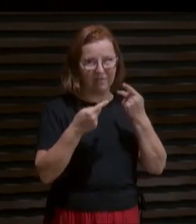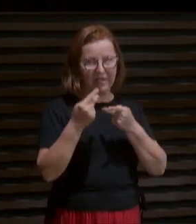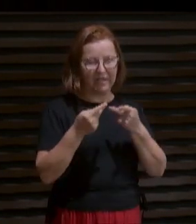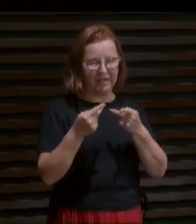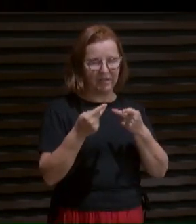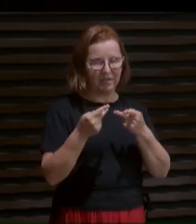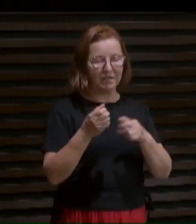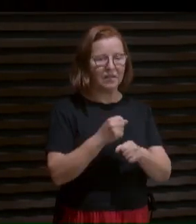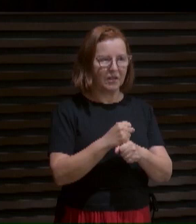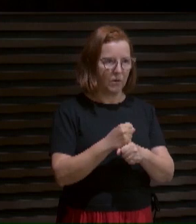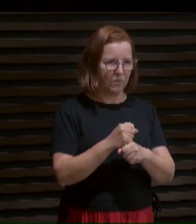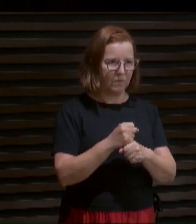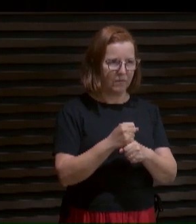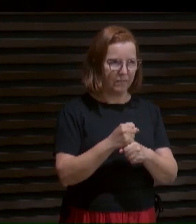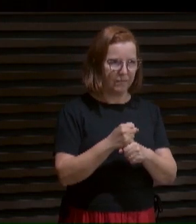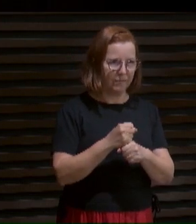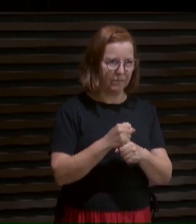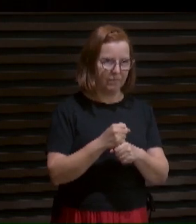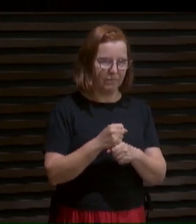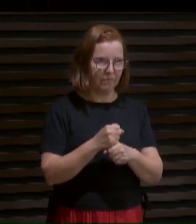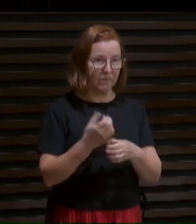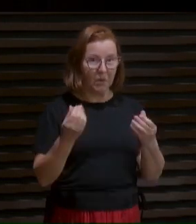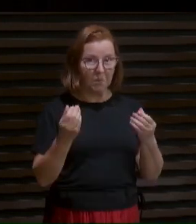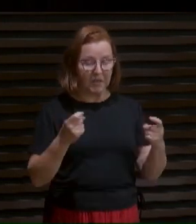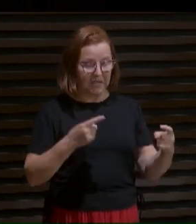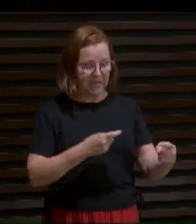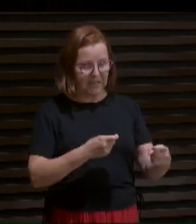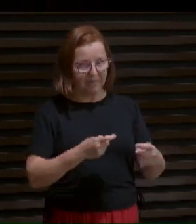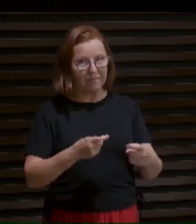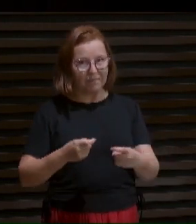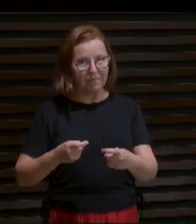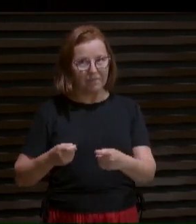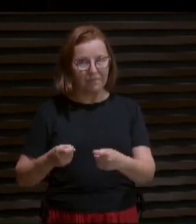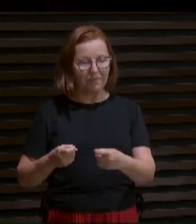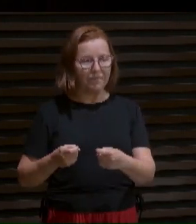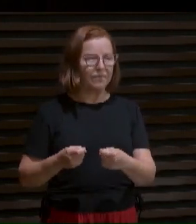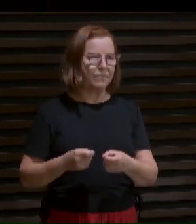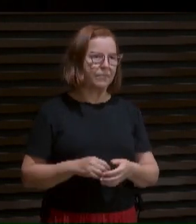como um ano de muitas guerras.